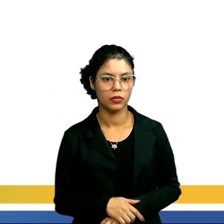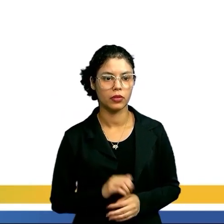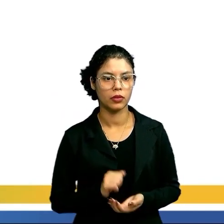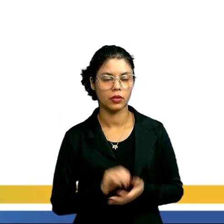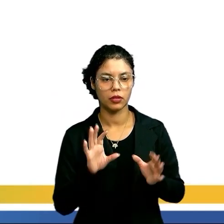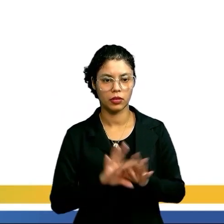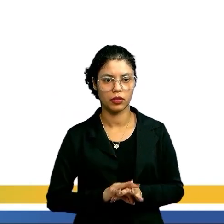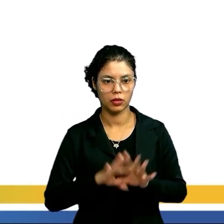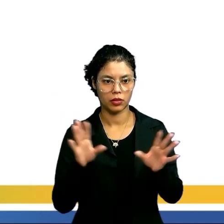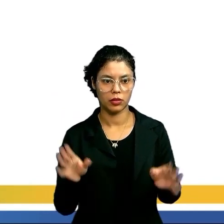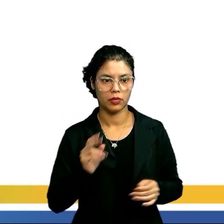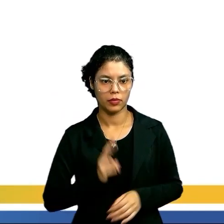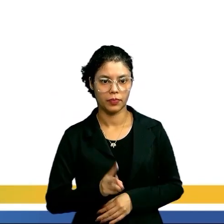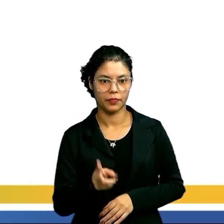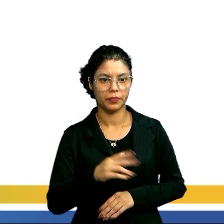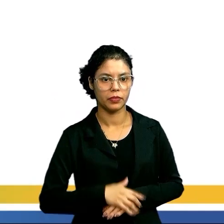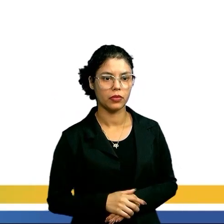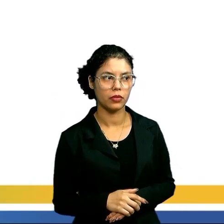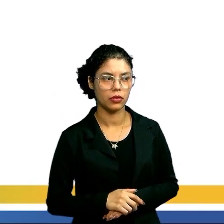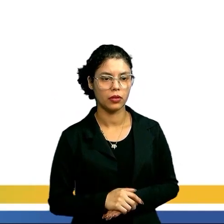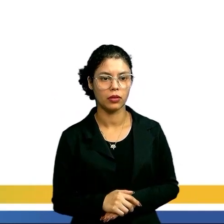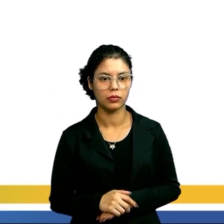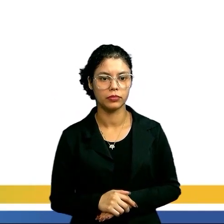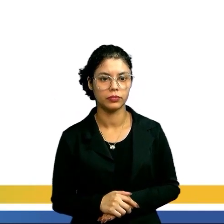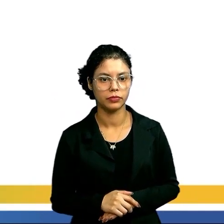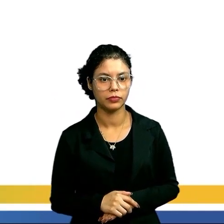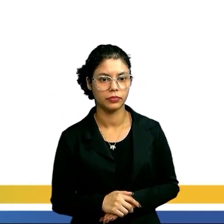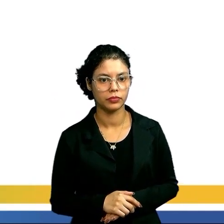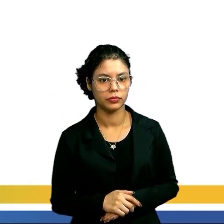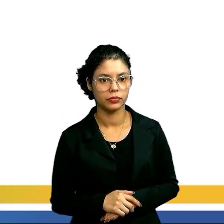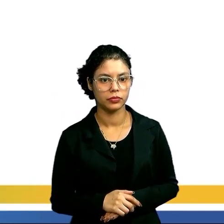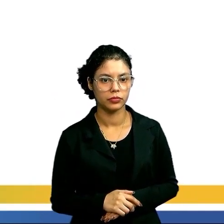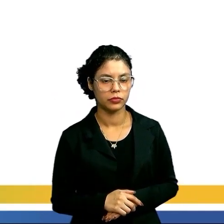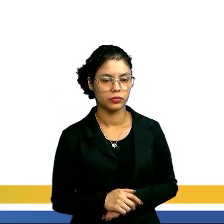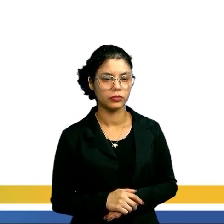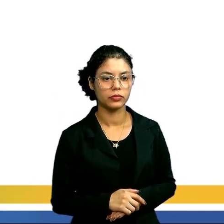suas liberdades e por aí vai. Mas